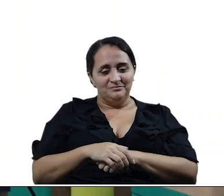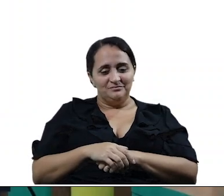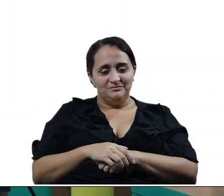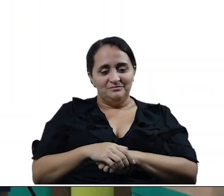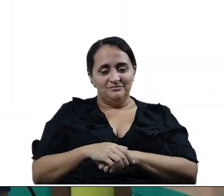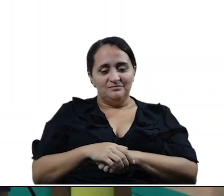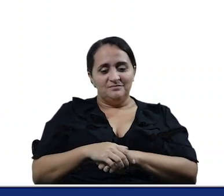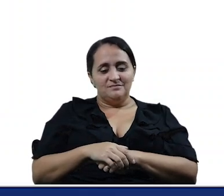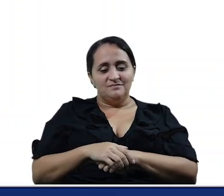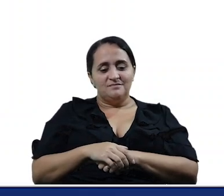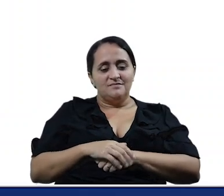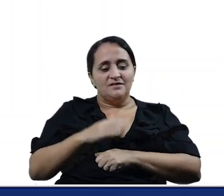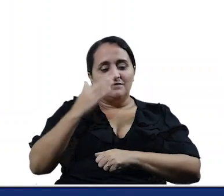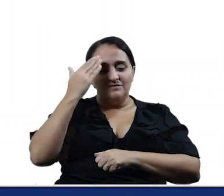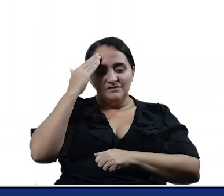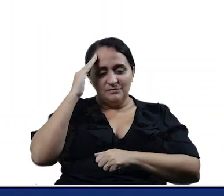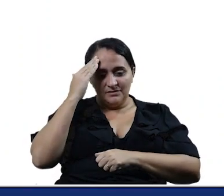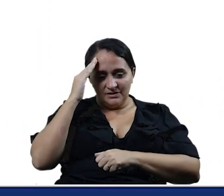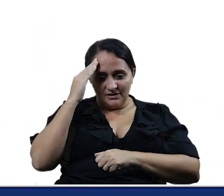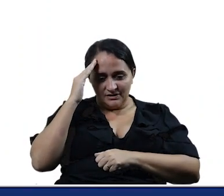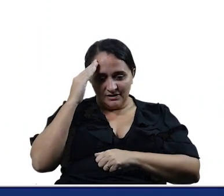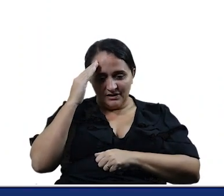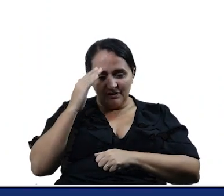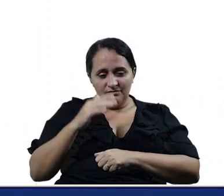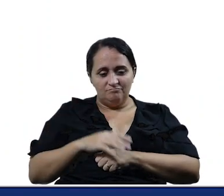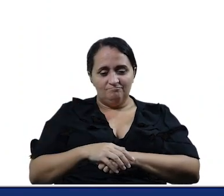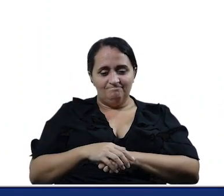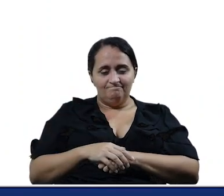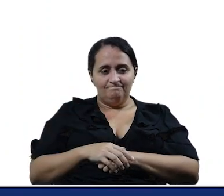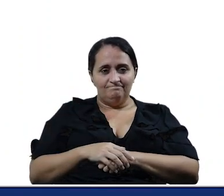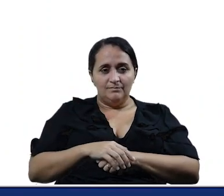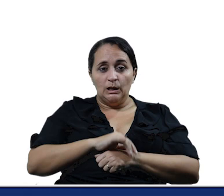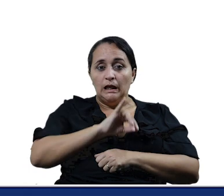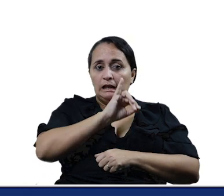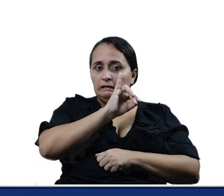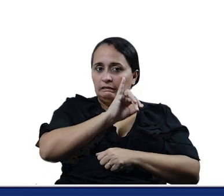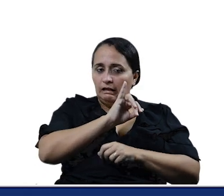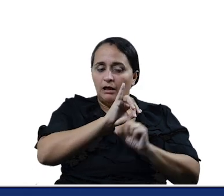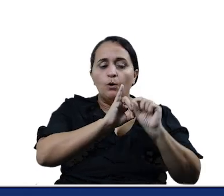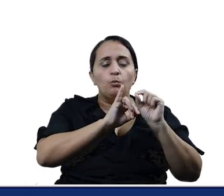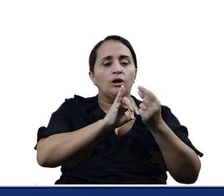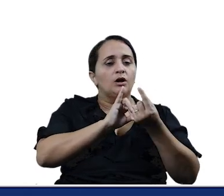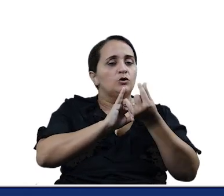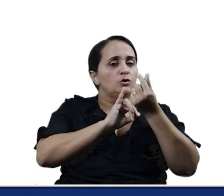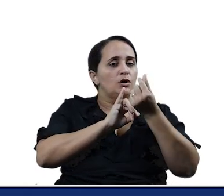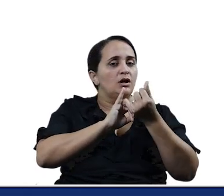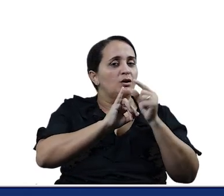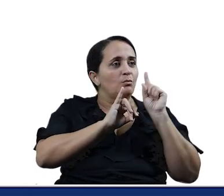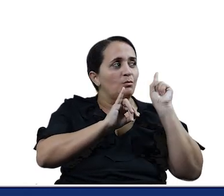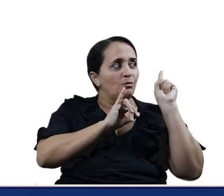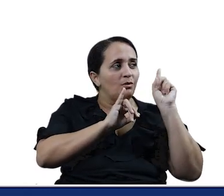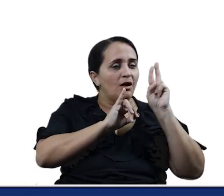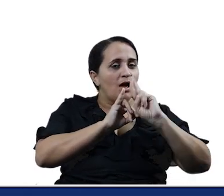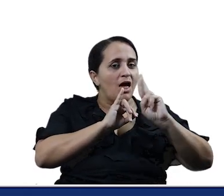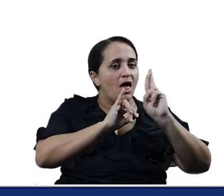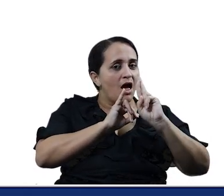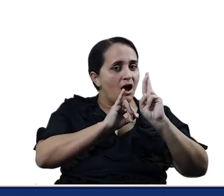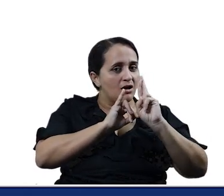Vamos compreender aqui. A parte inteira nós chamamos de reais e a parte